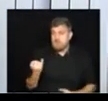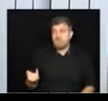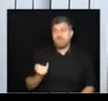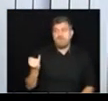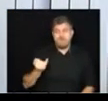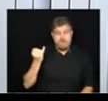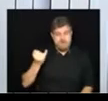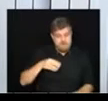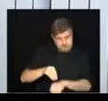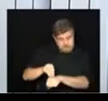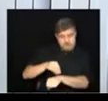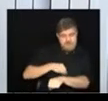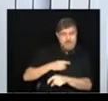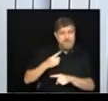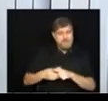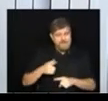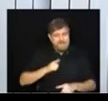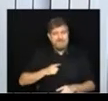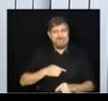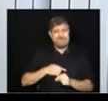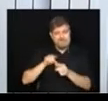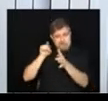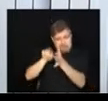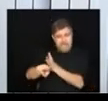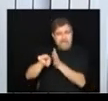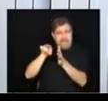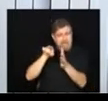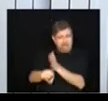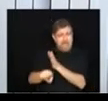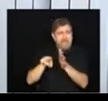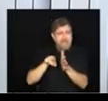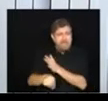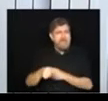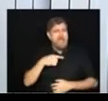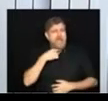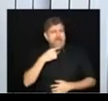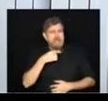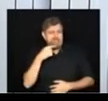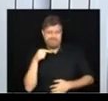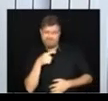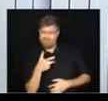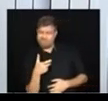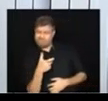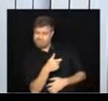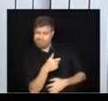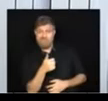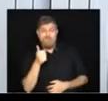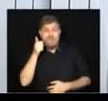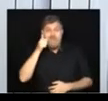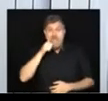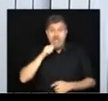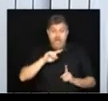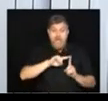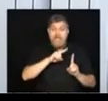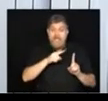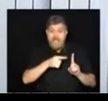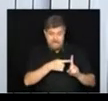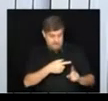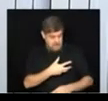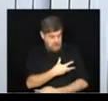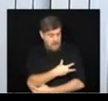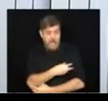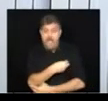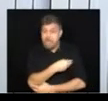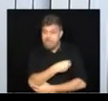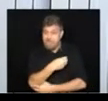porque vários questionamentos, né, surgiram em relação à vacinação e às mulheres que estavam amamentando. Então,